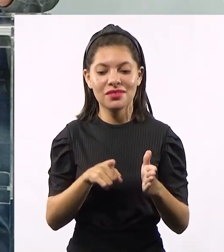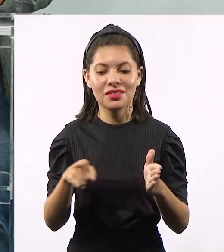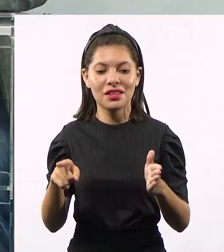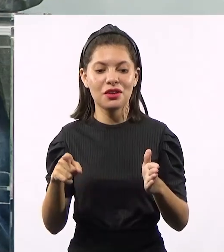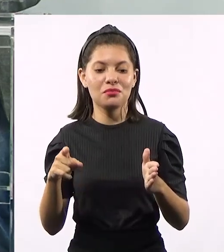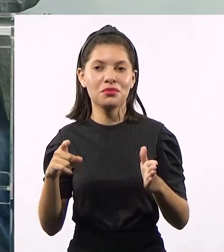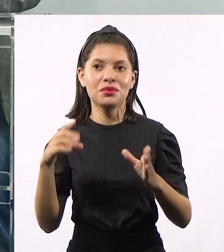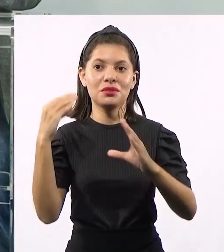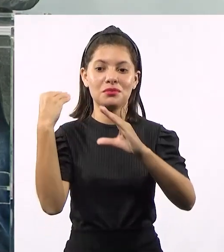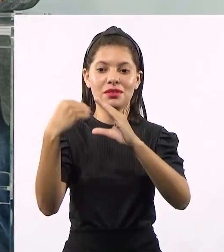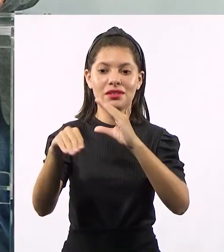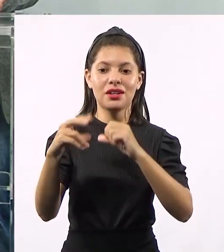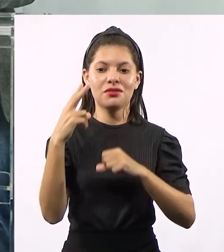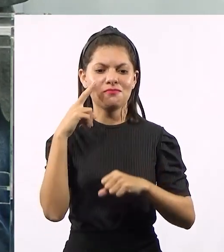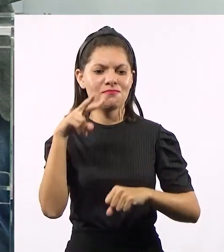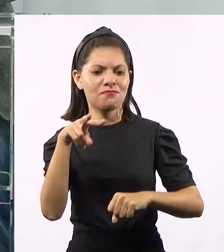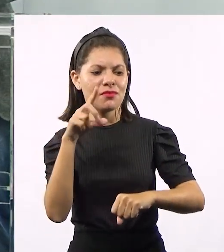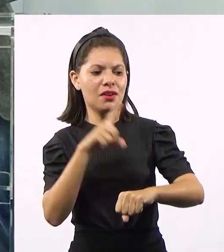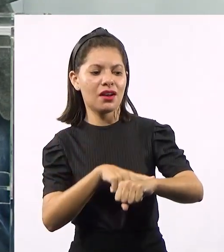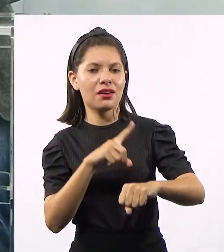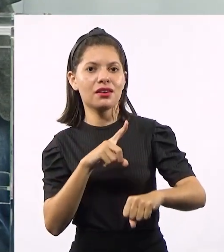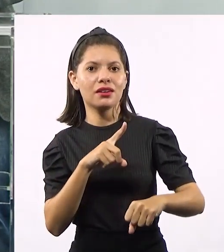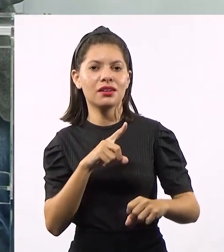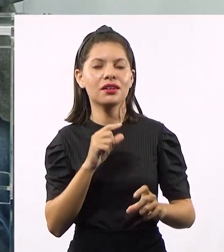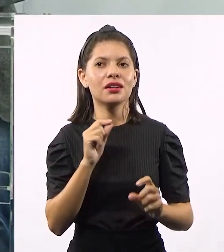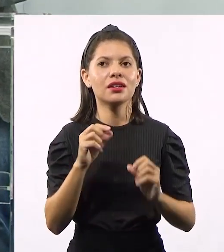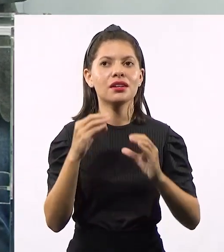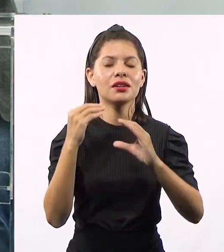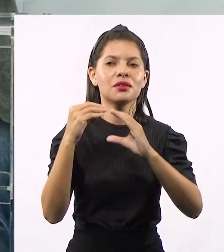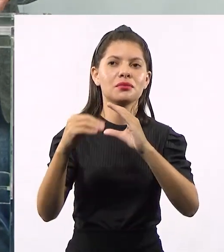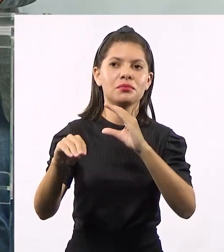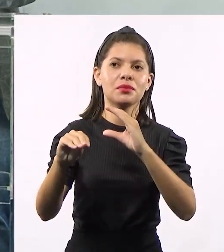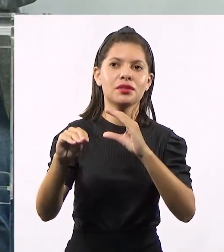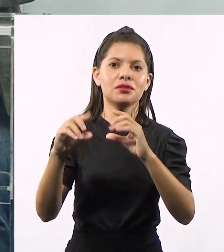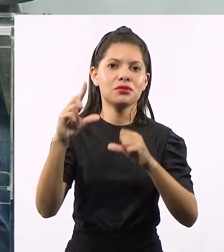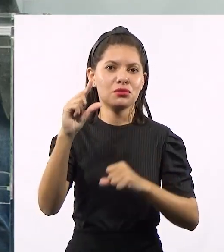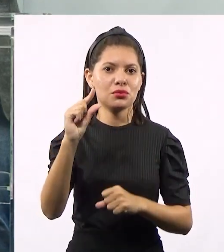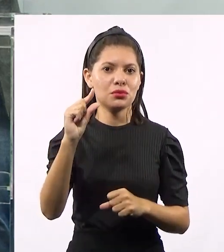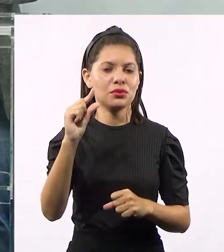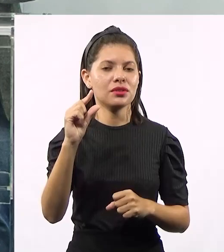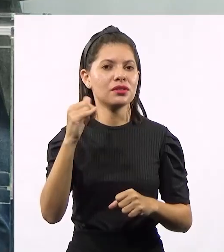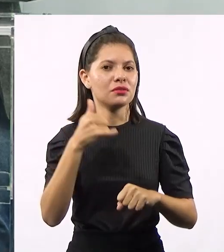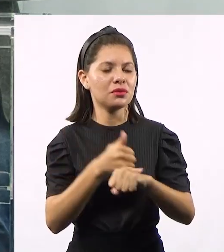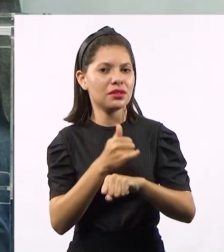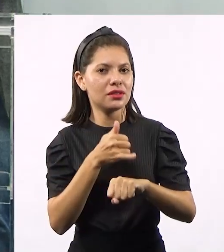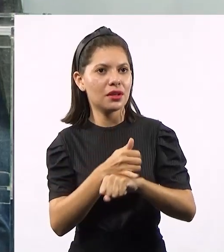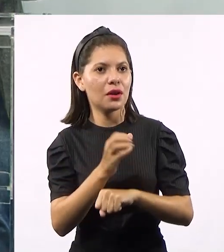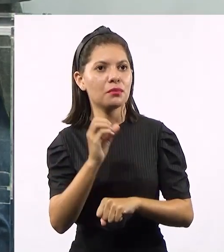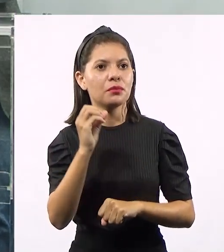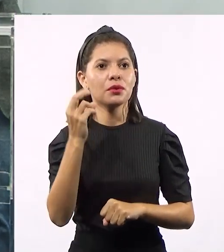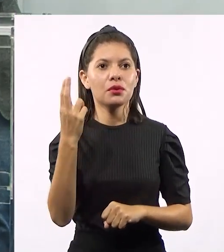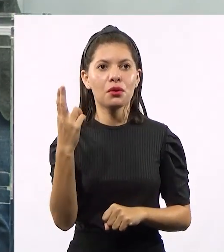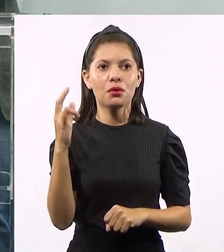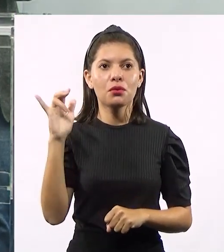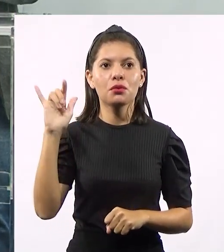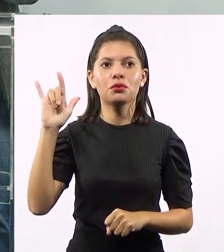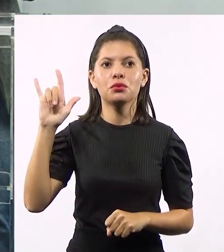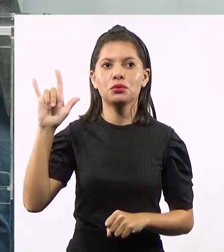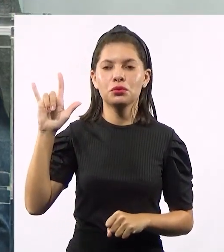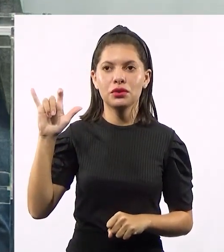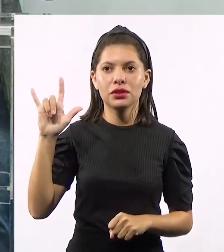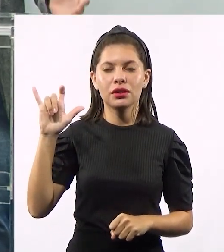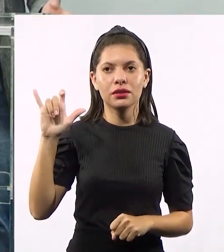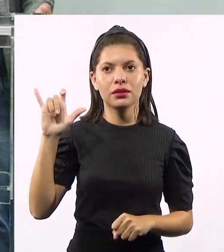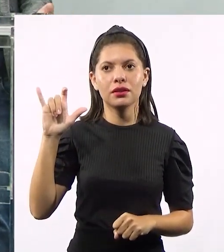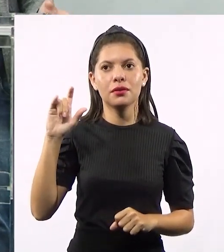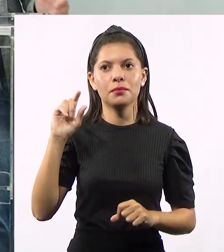geralmente as pessoas usam menos o e-mail, mais essas ferramentas de mensagens curtas, WhatsApp, ou até mensagem no Instagram,